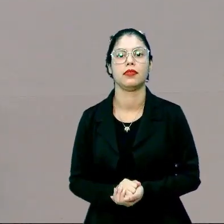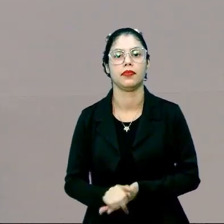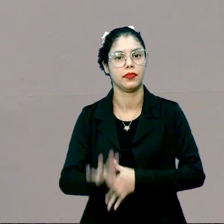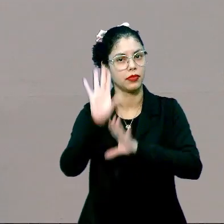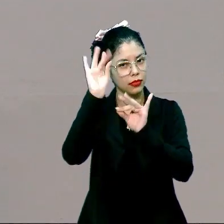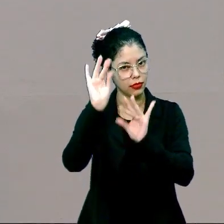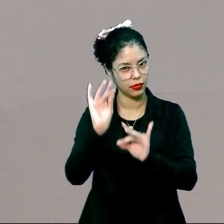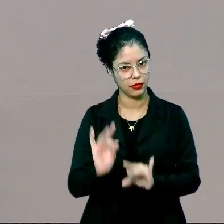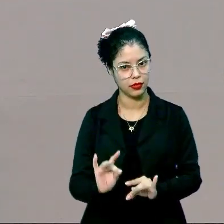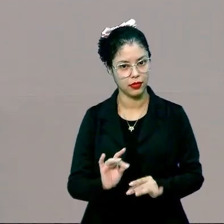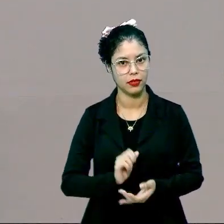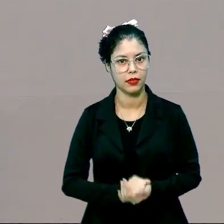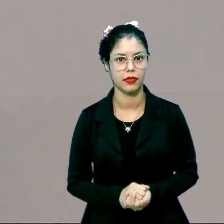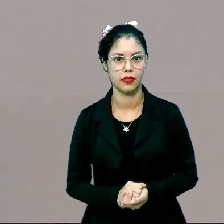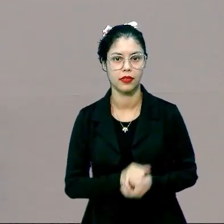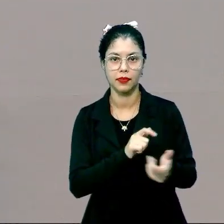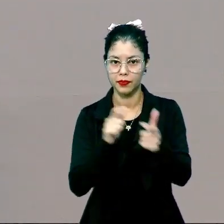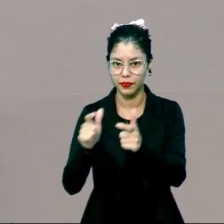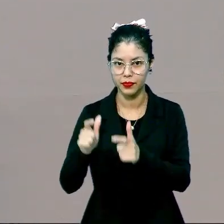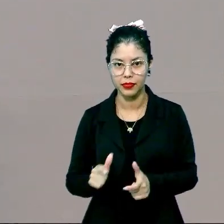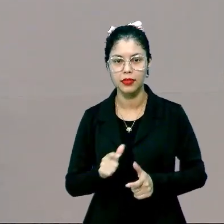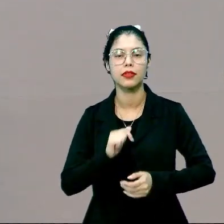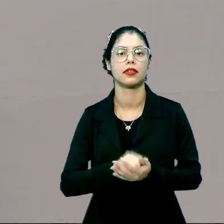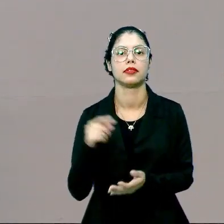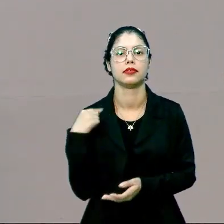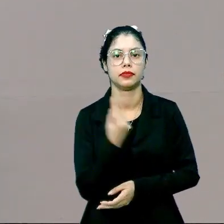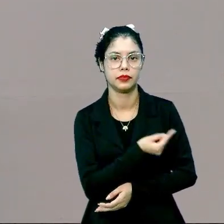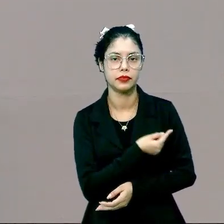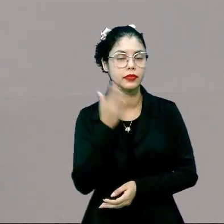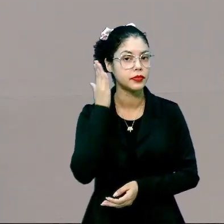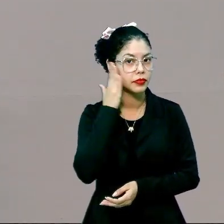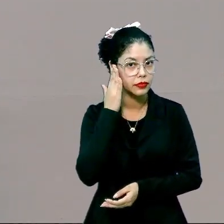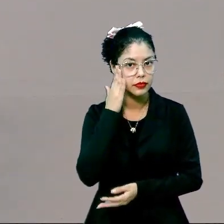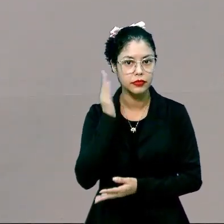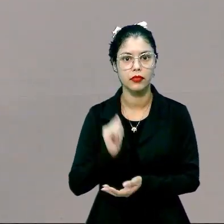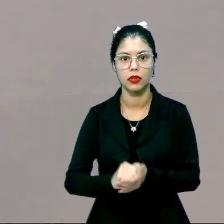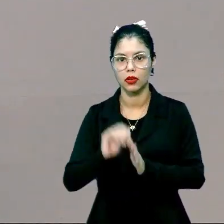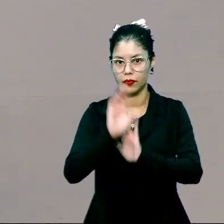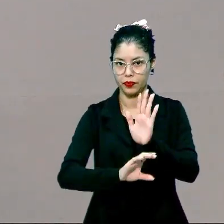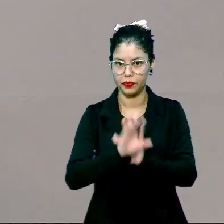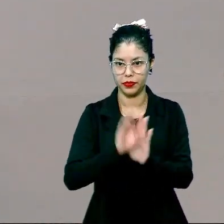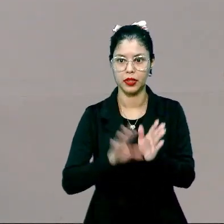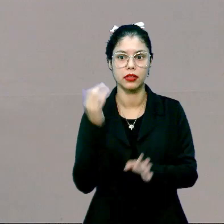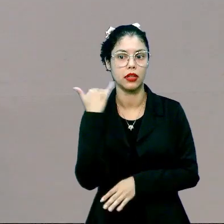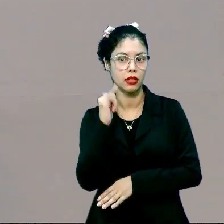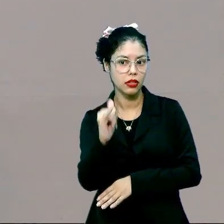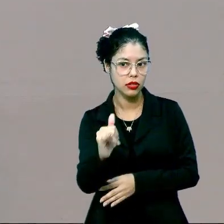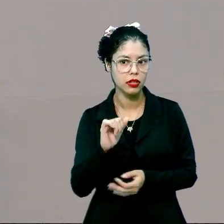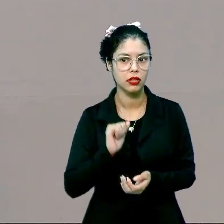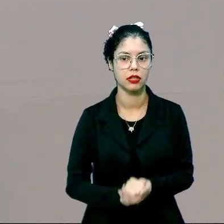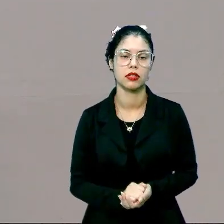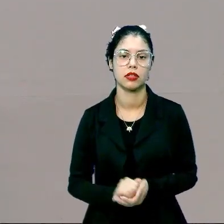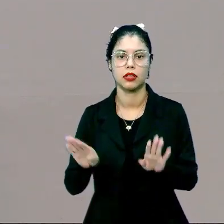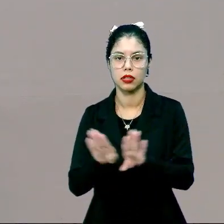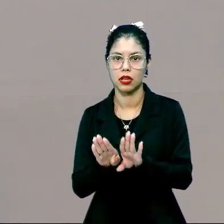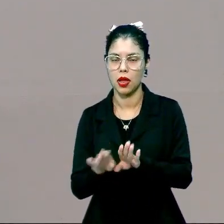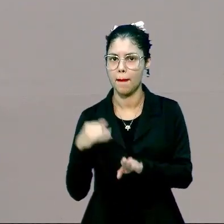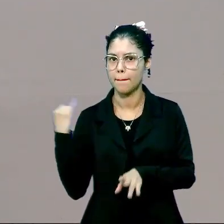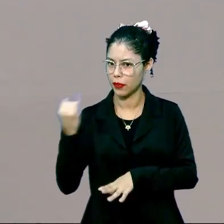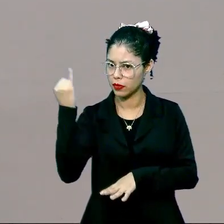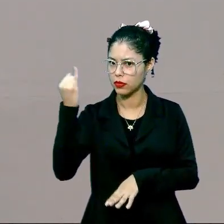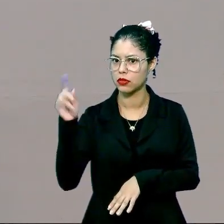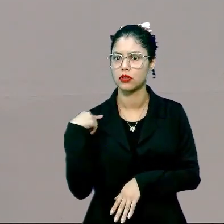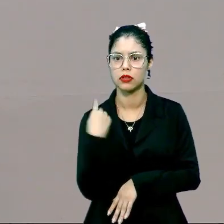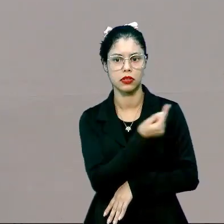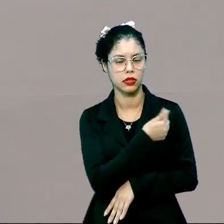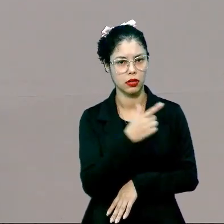dando esse passo a passo para a gente entender os conceitos de energia, o conceito tão importante que